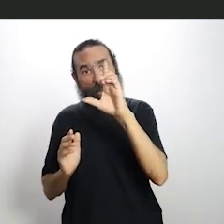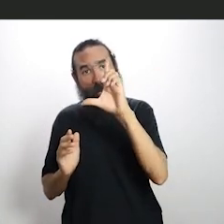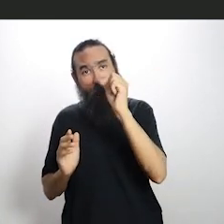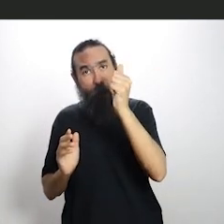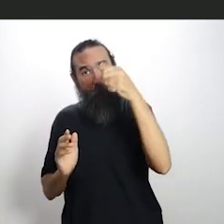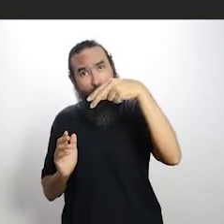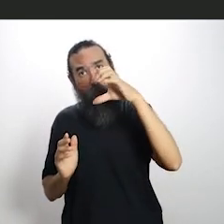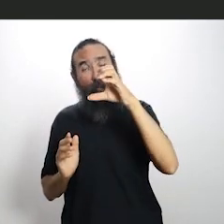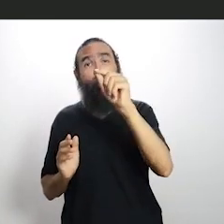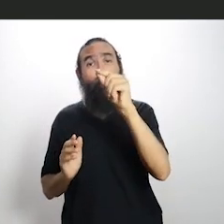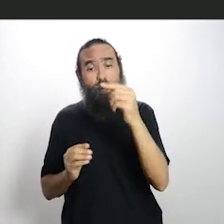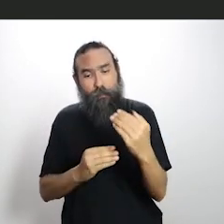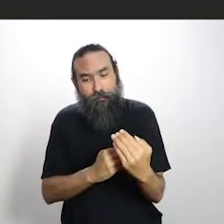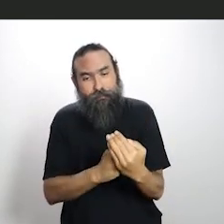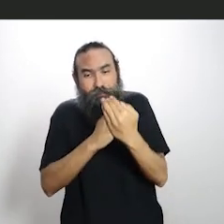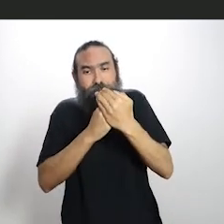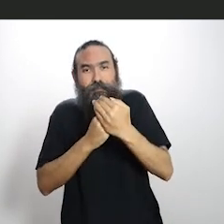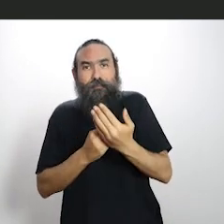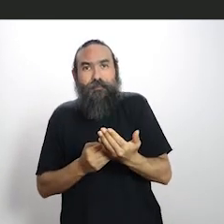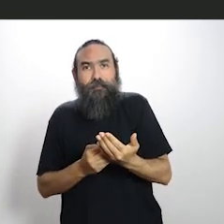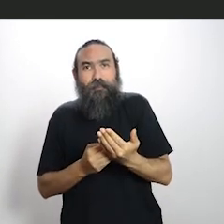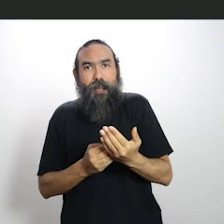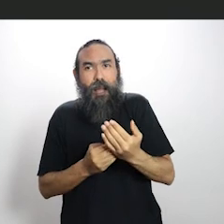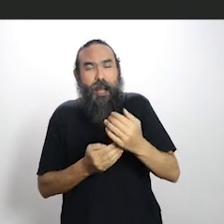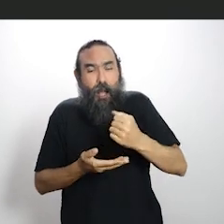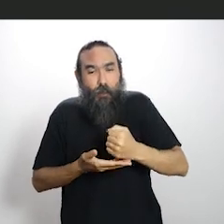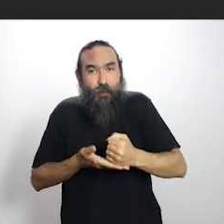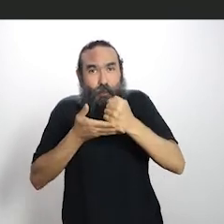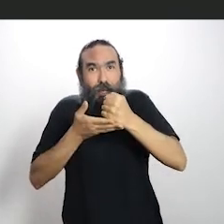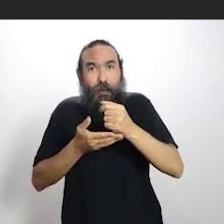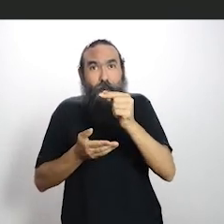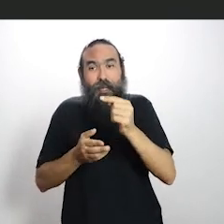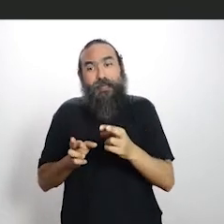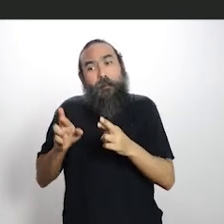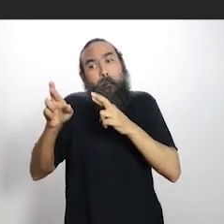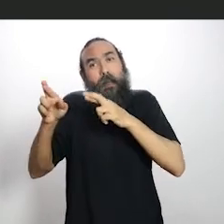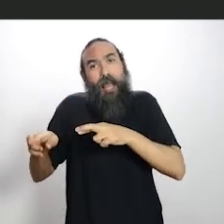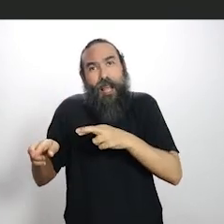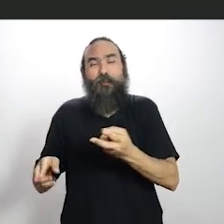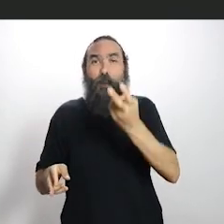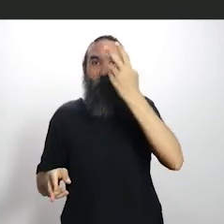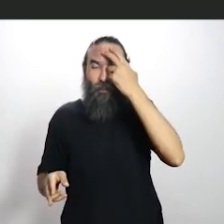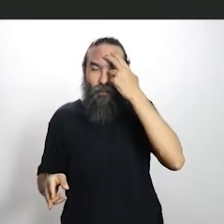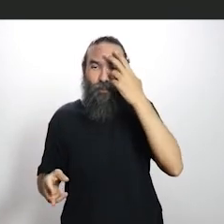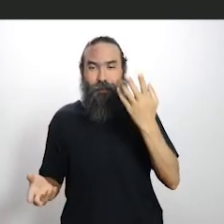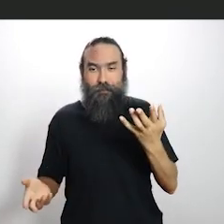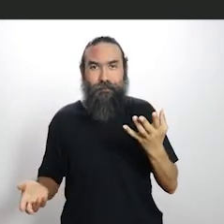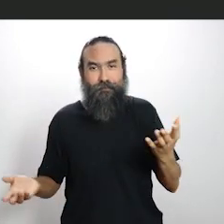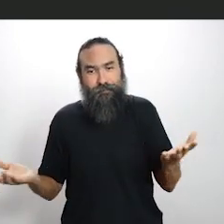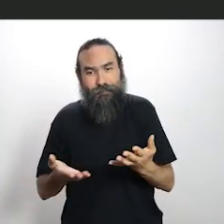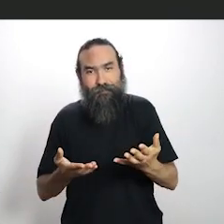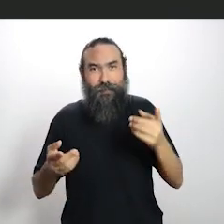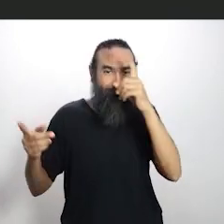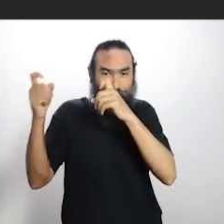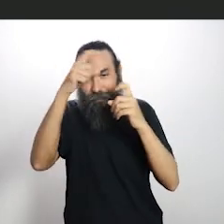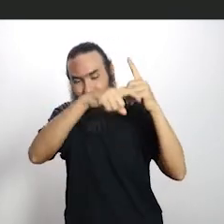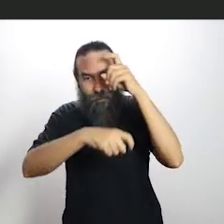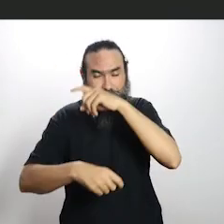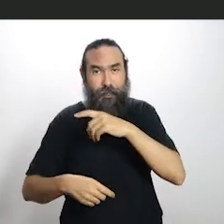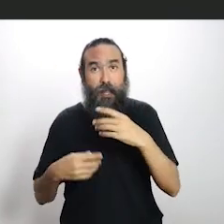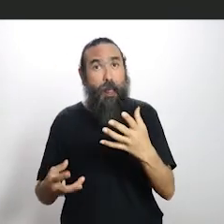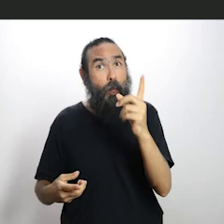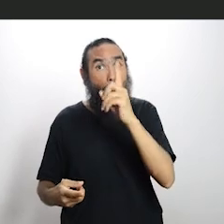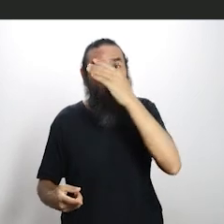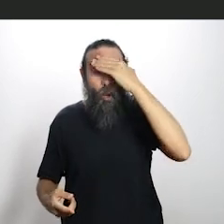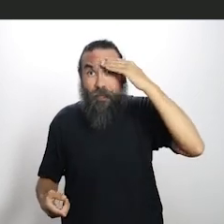a alma nesse momento através dos filmes dos livros de tudo que a gente tem realizado